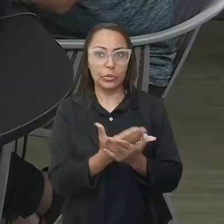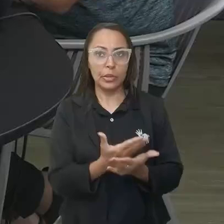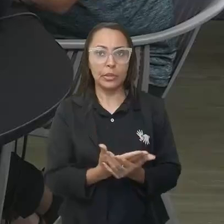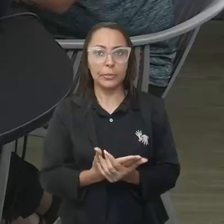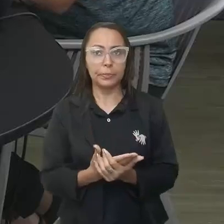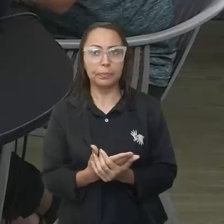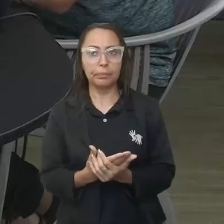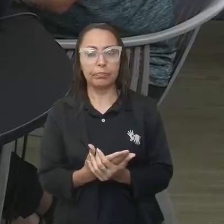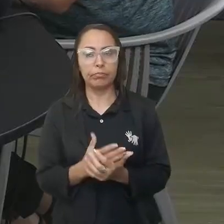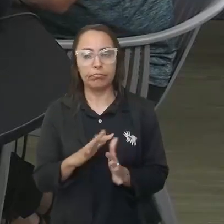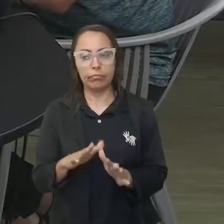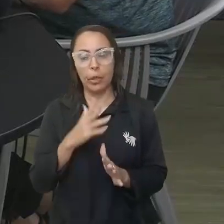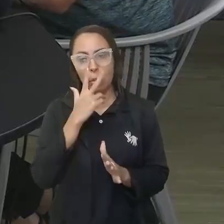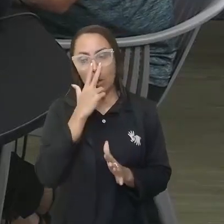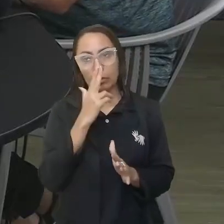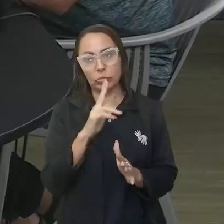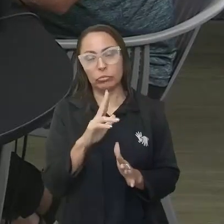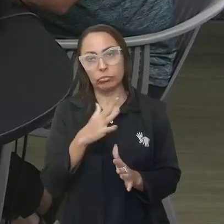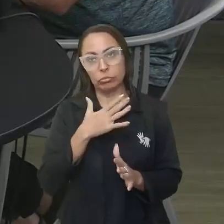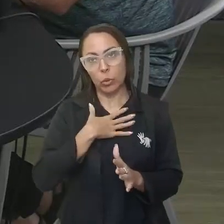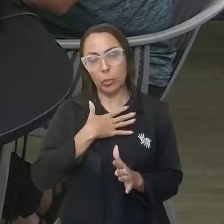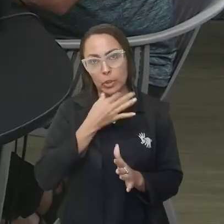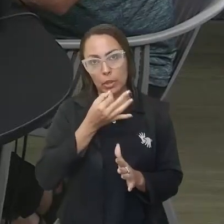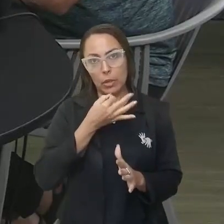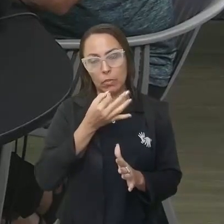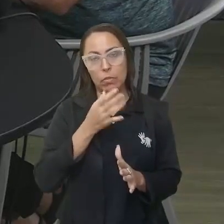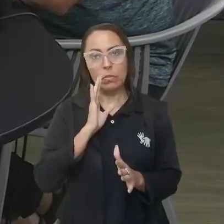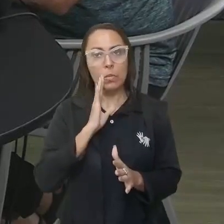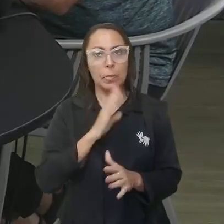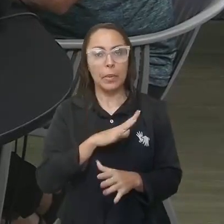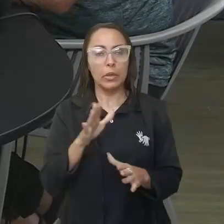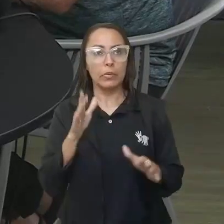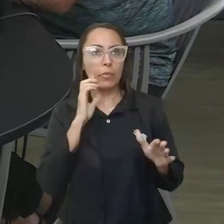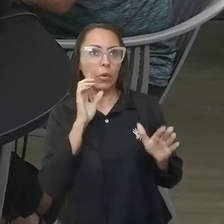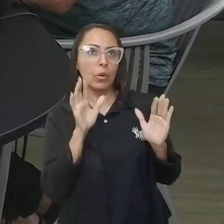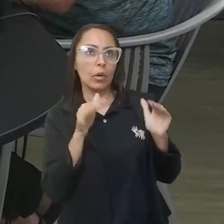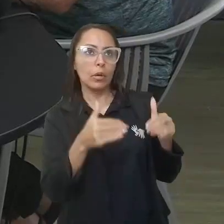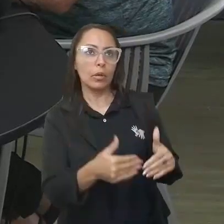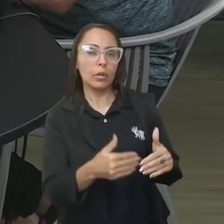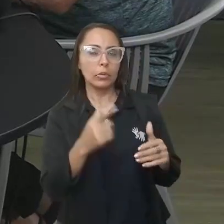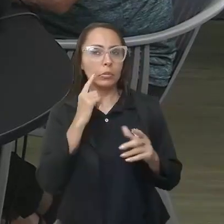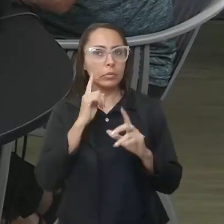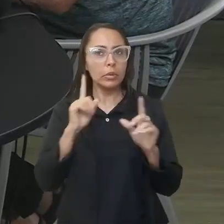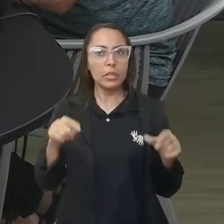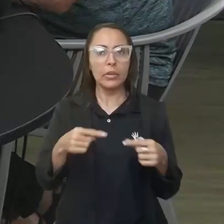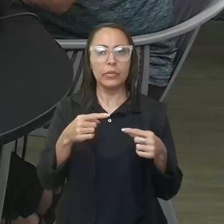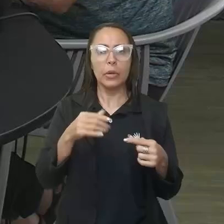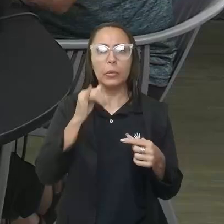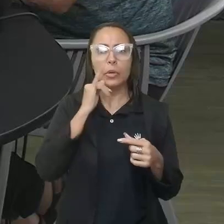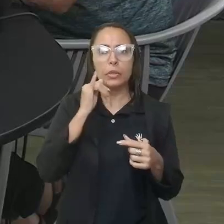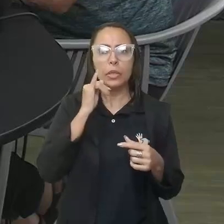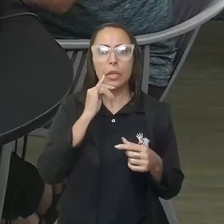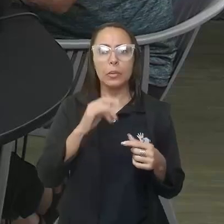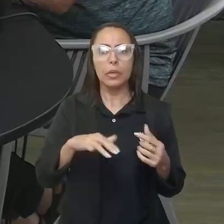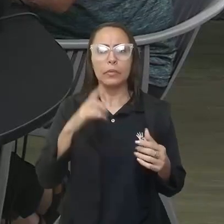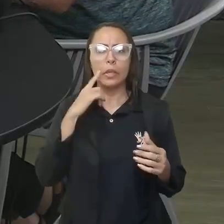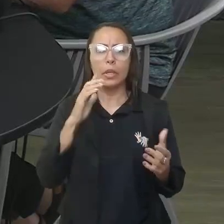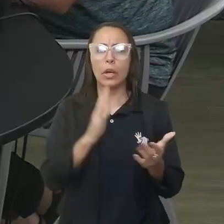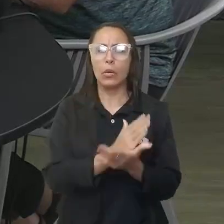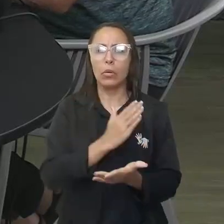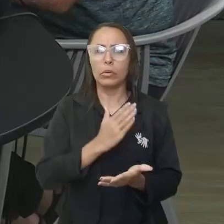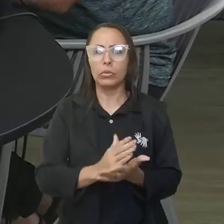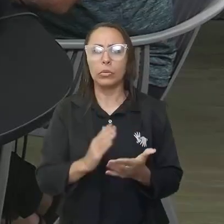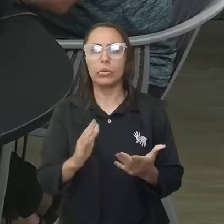Eu acho que, assim, né, mas focando neles, o desafio seria, por exemplo, desfazer algumas questões